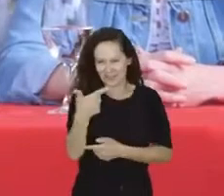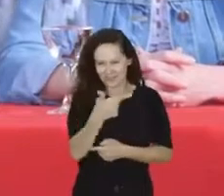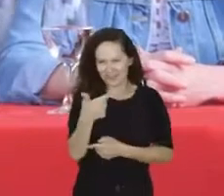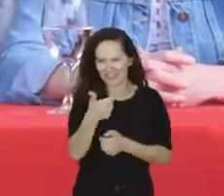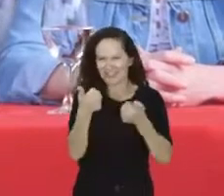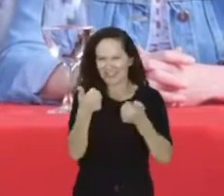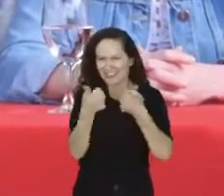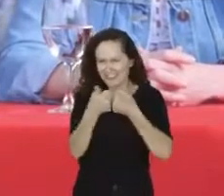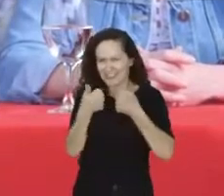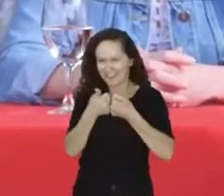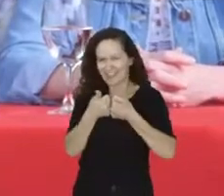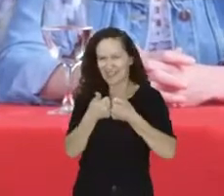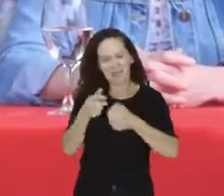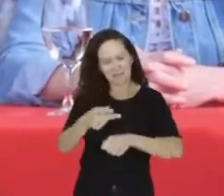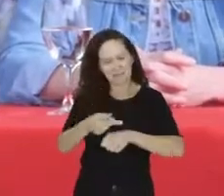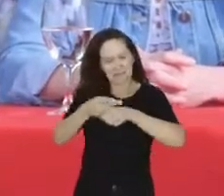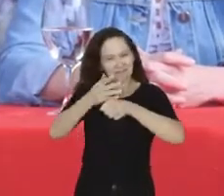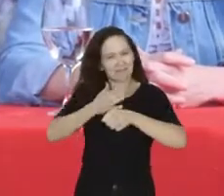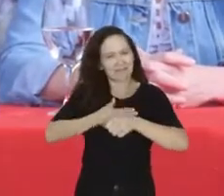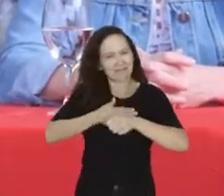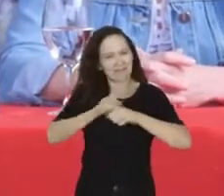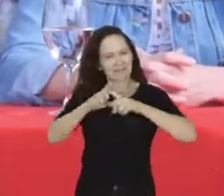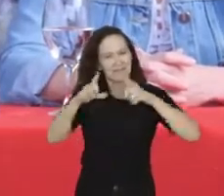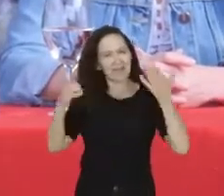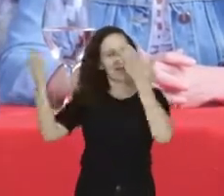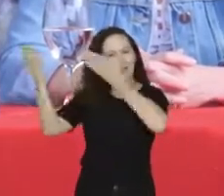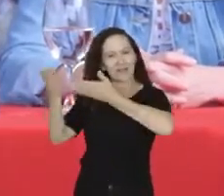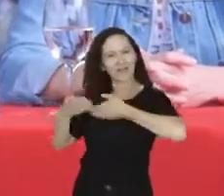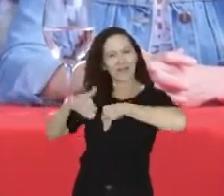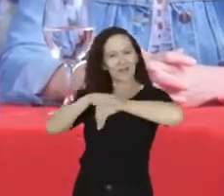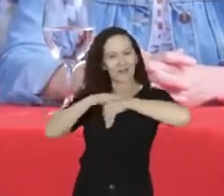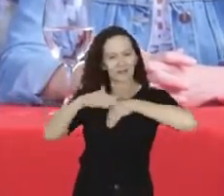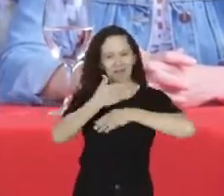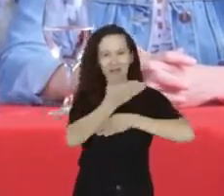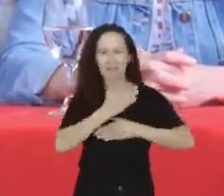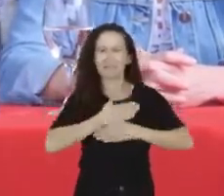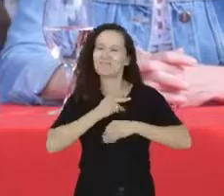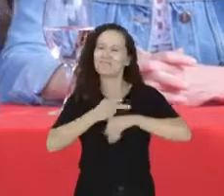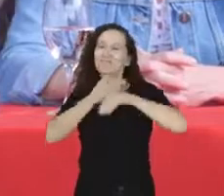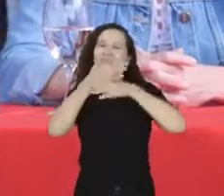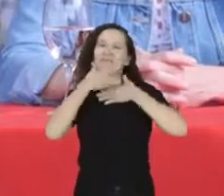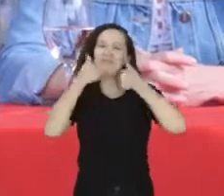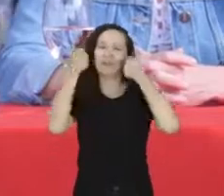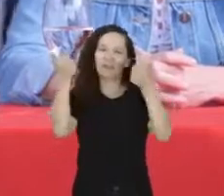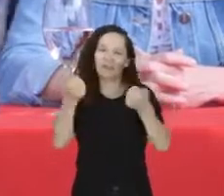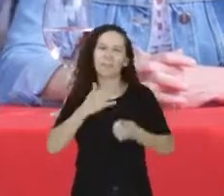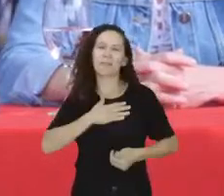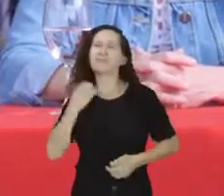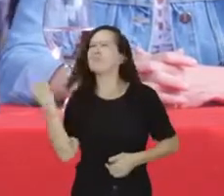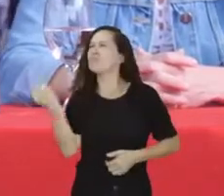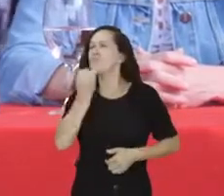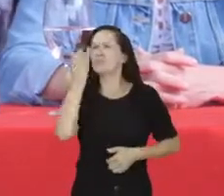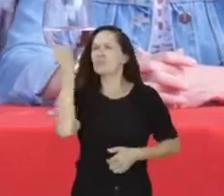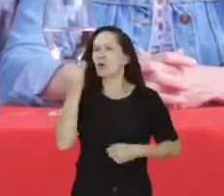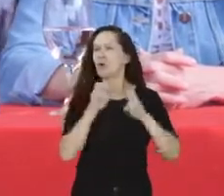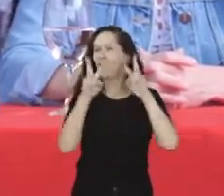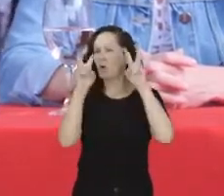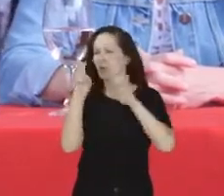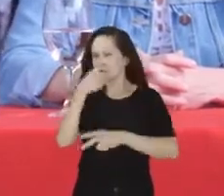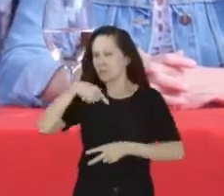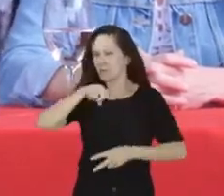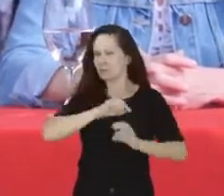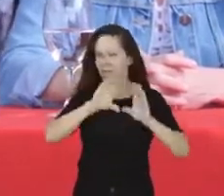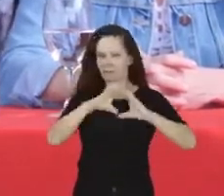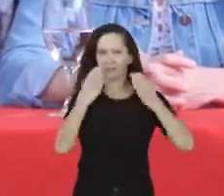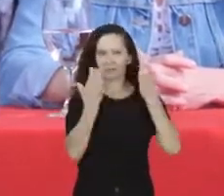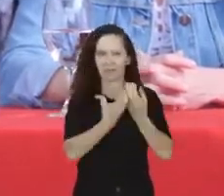desse ano ser convidada para falar com vocês de um fato tão caro e tão importante para a nossa comunidade, que é